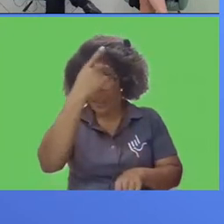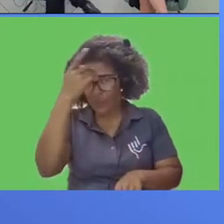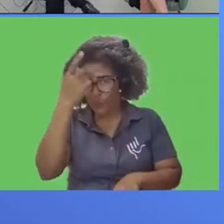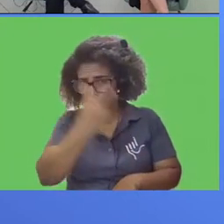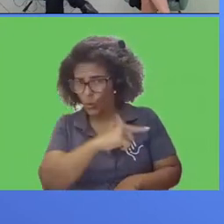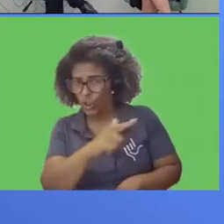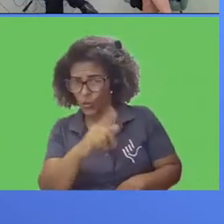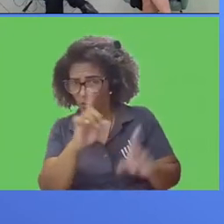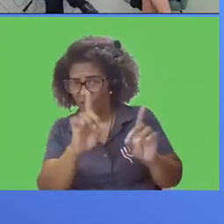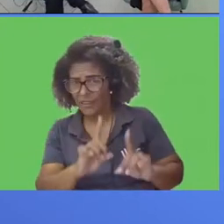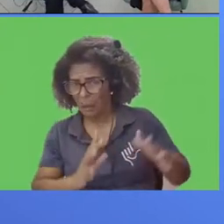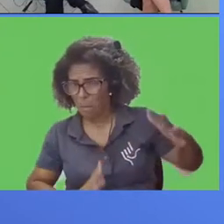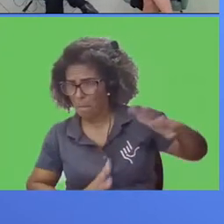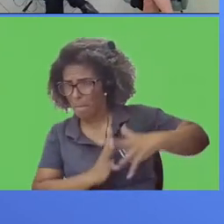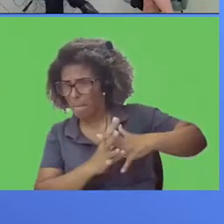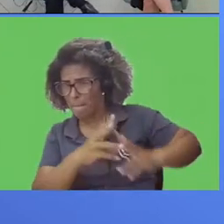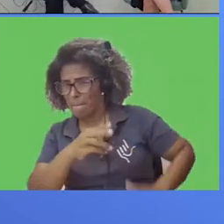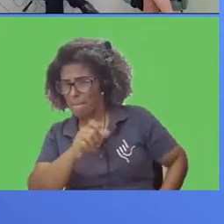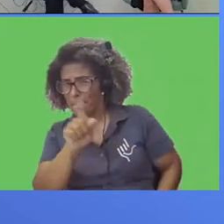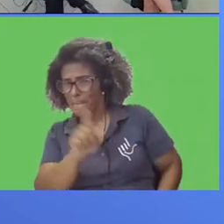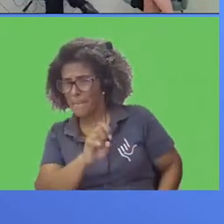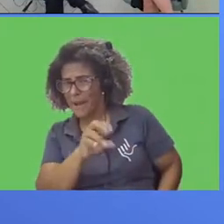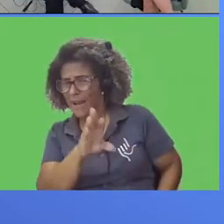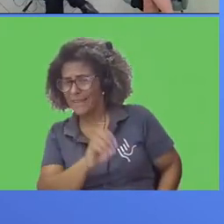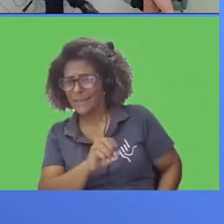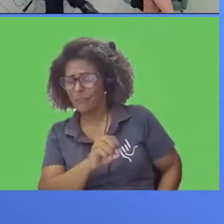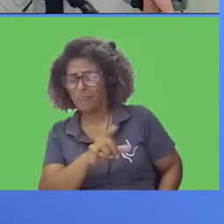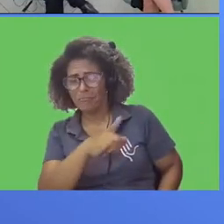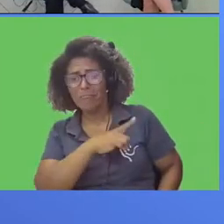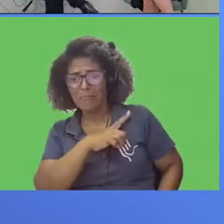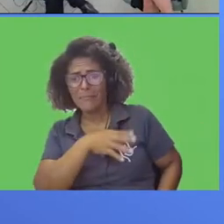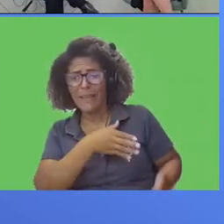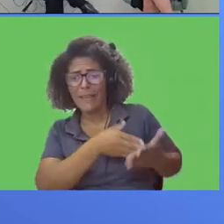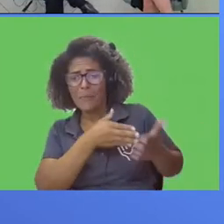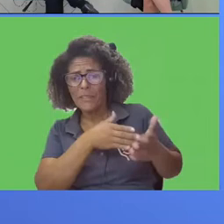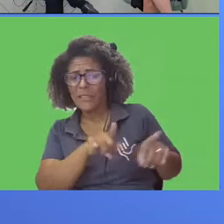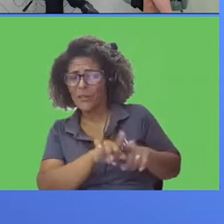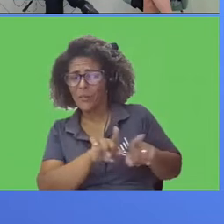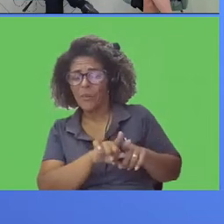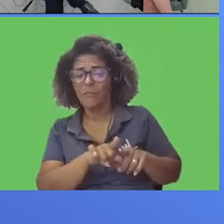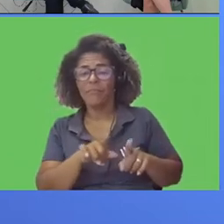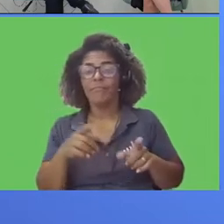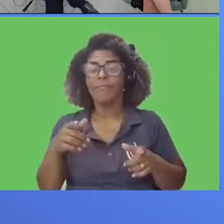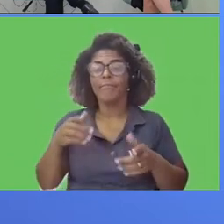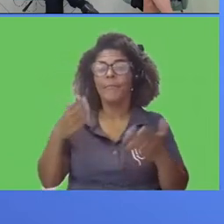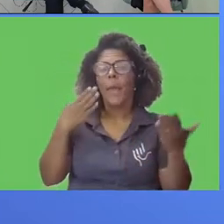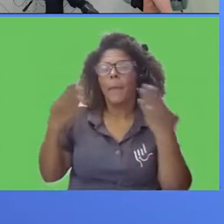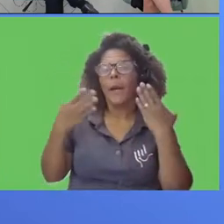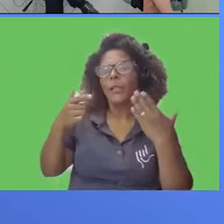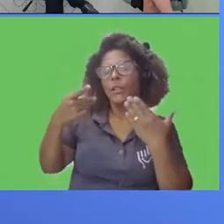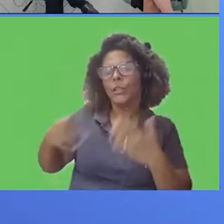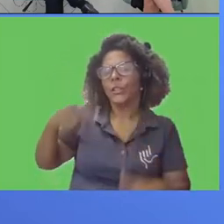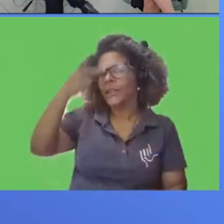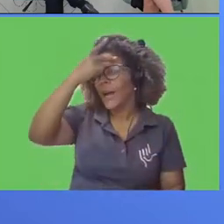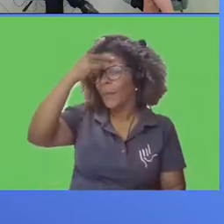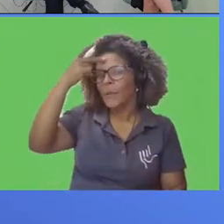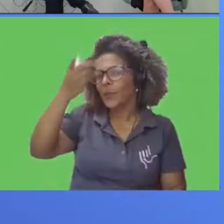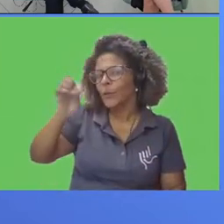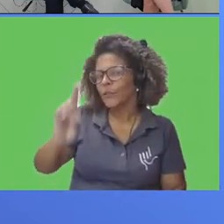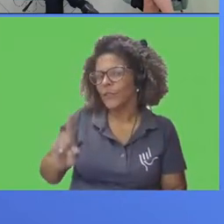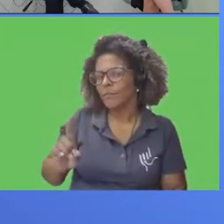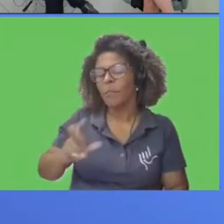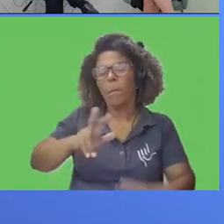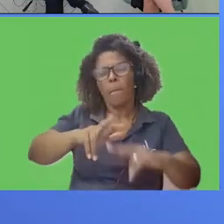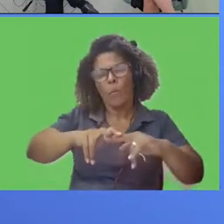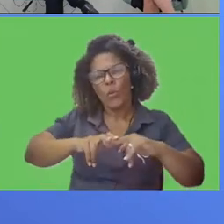máxima. Imagina as pessoas com deficiência diante das barreiras que elas enfrentam, né? Então, é muito importante a gente conversar cada